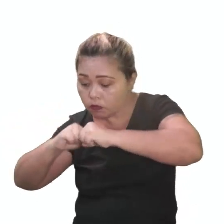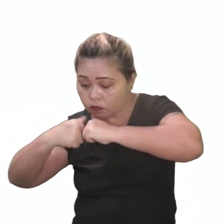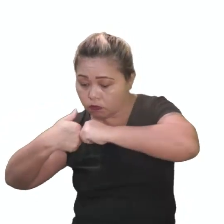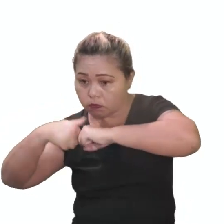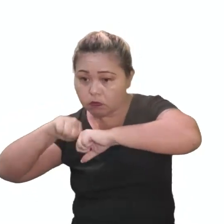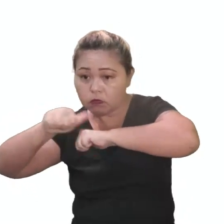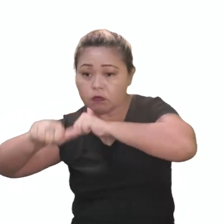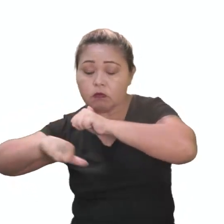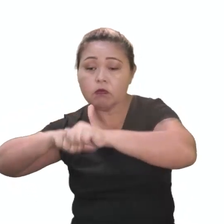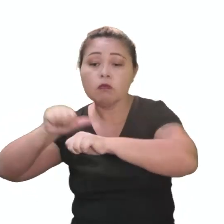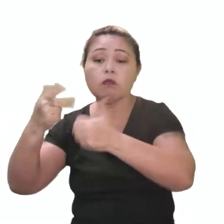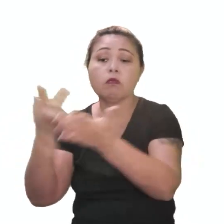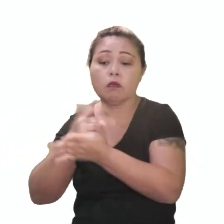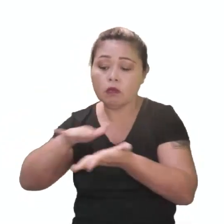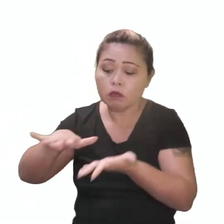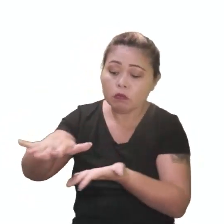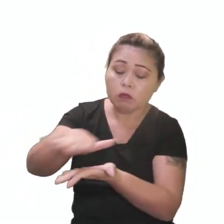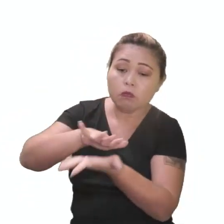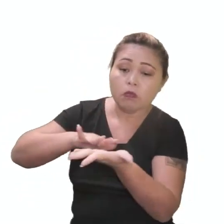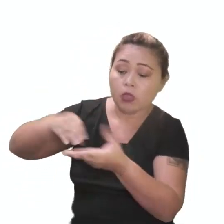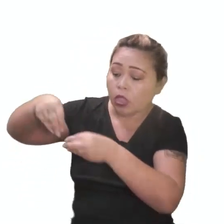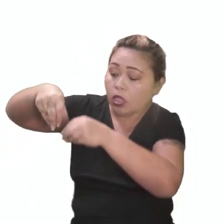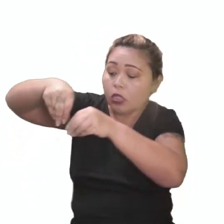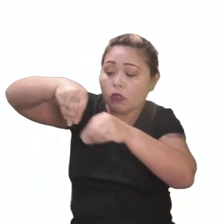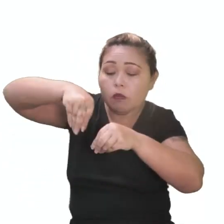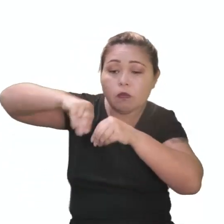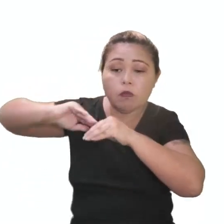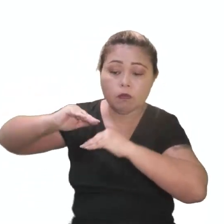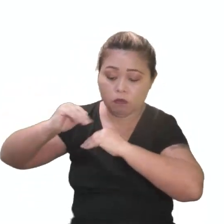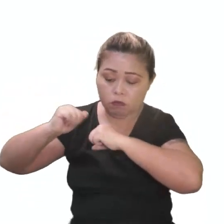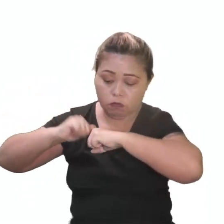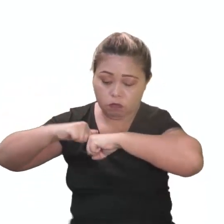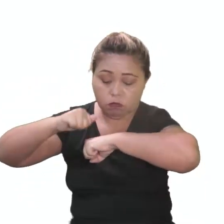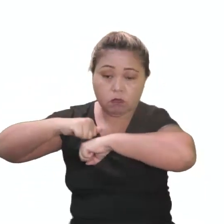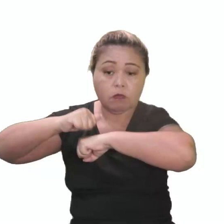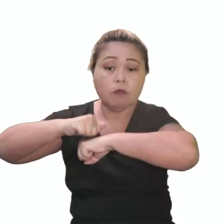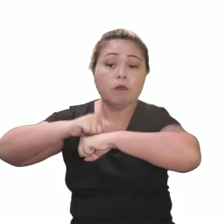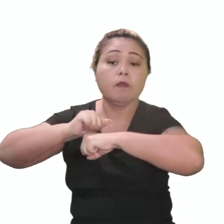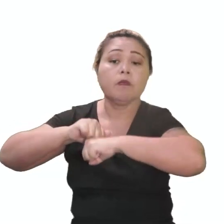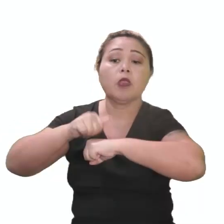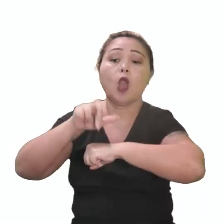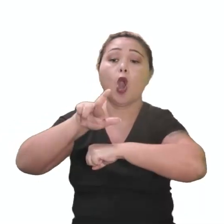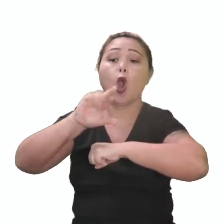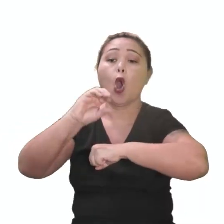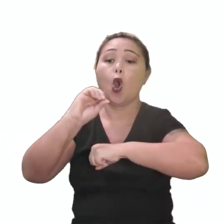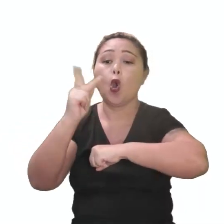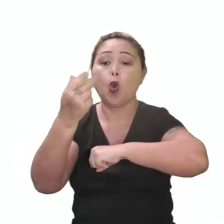as transformações que ocorrem ao longo do tempo nas rochas, né?